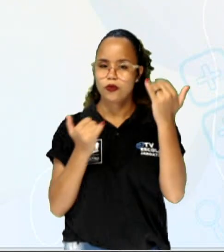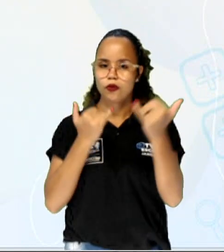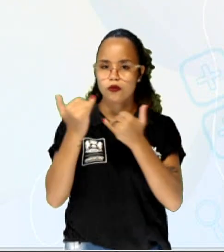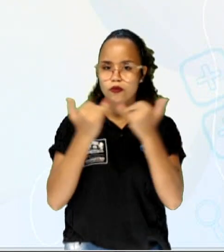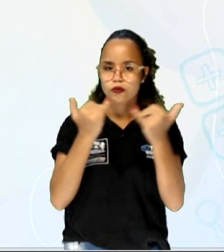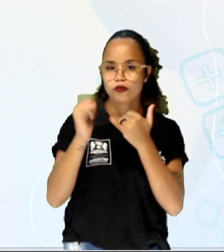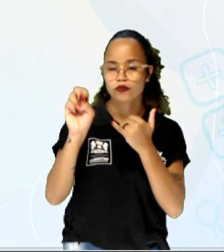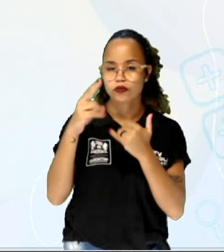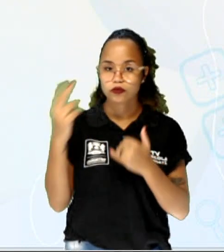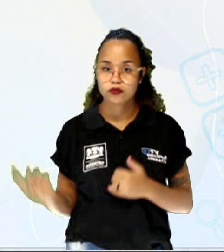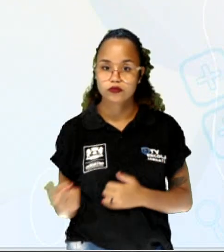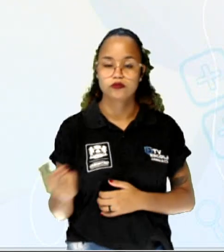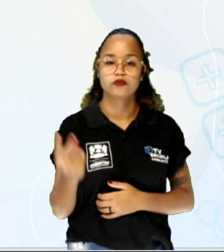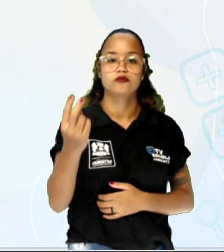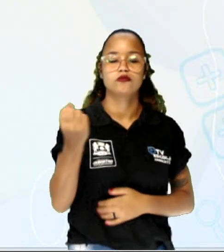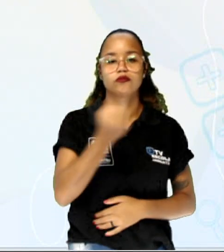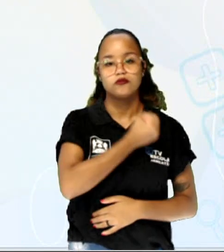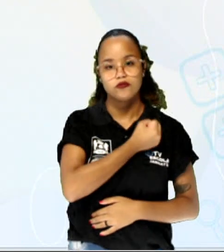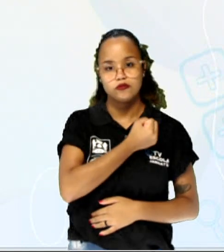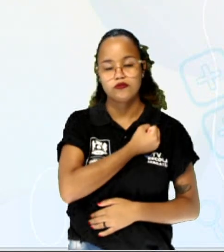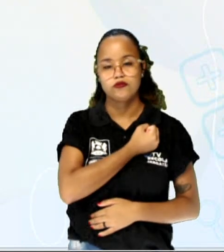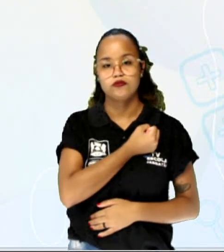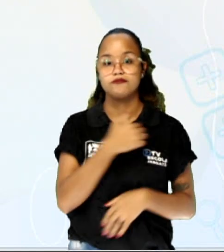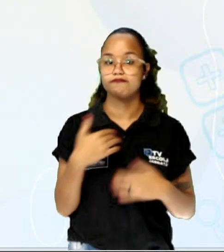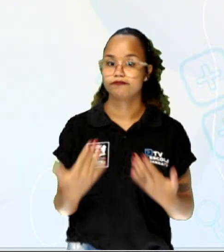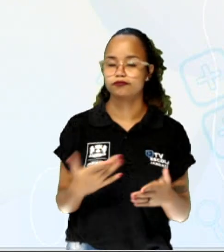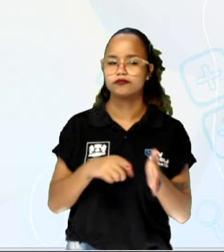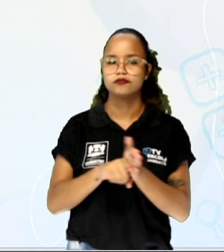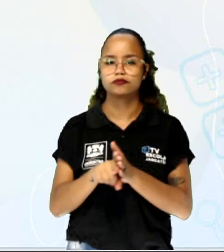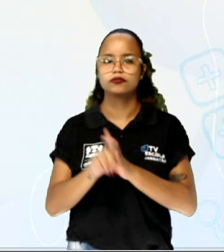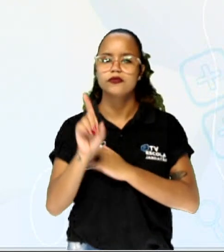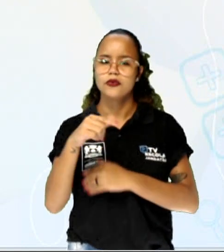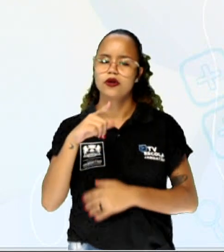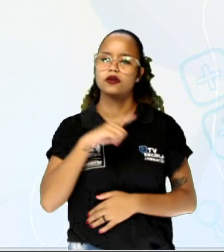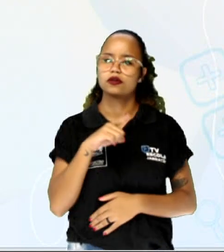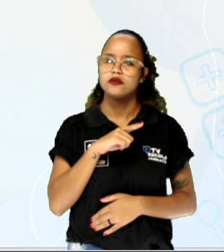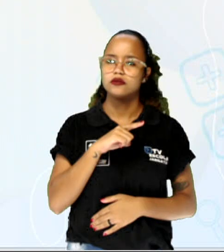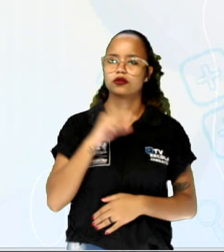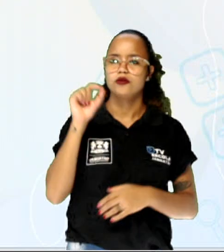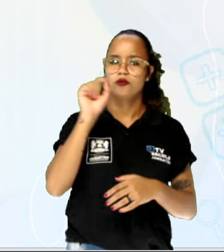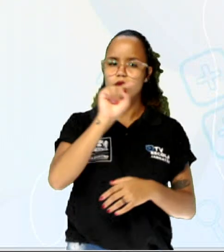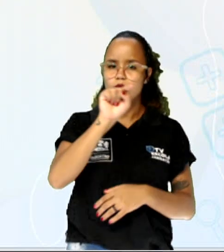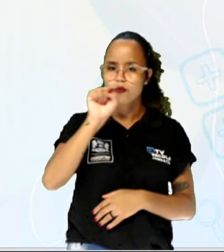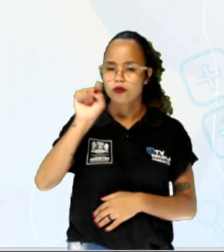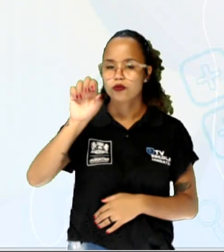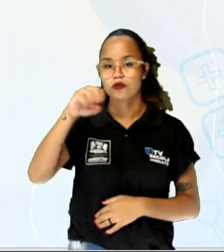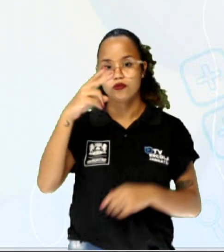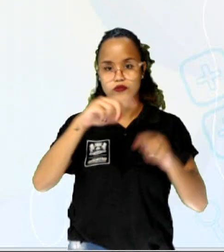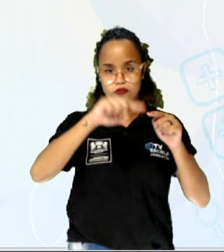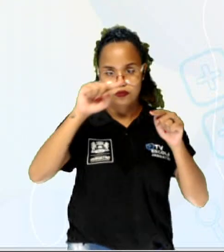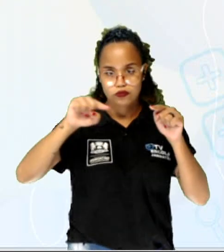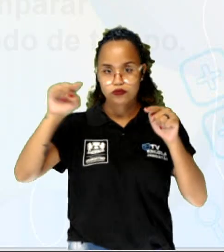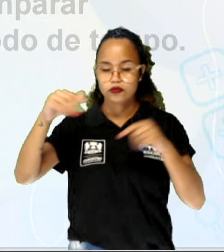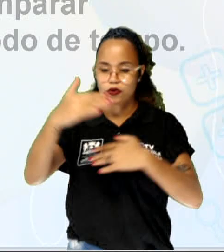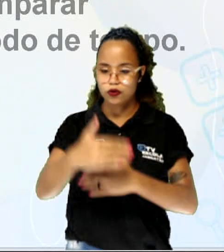ou de valores numéricos. Esses dados são transmitidos por pontos, linhas e formas